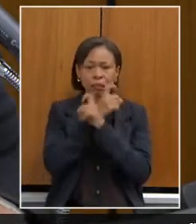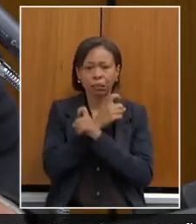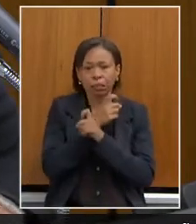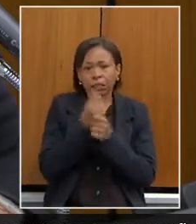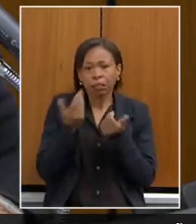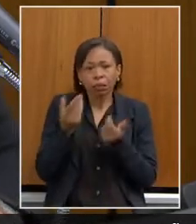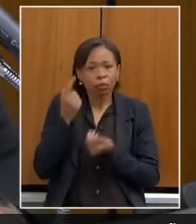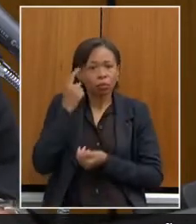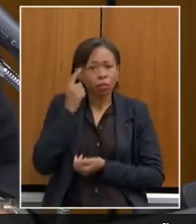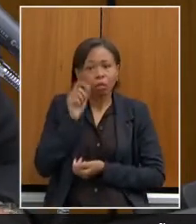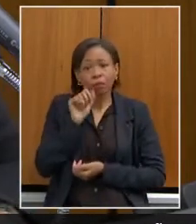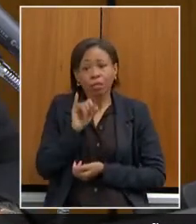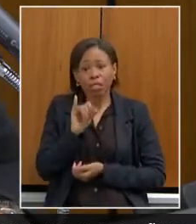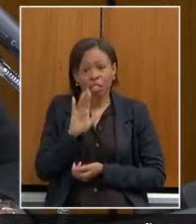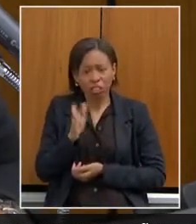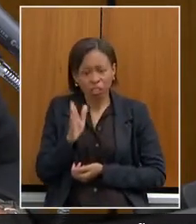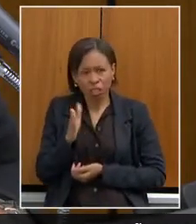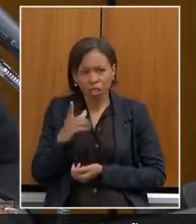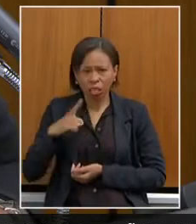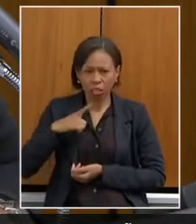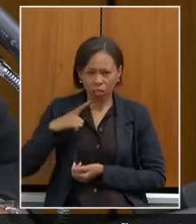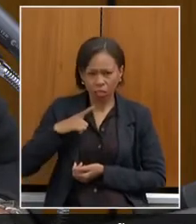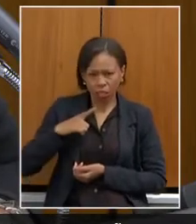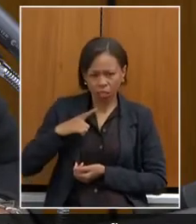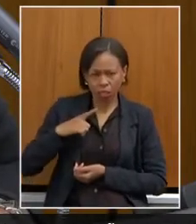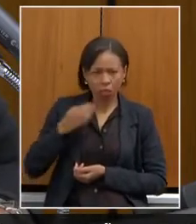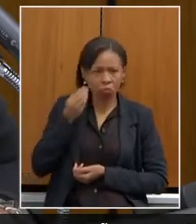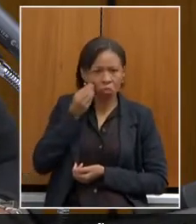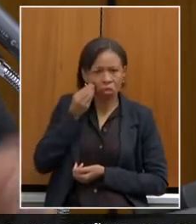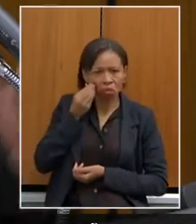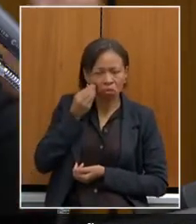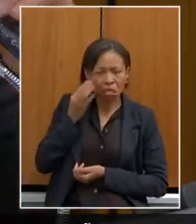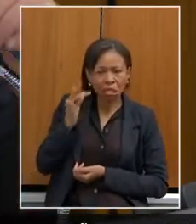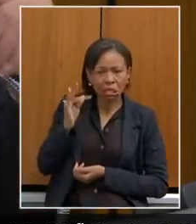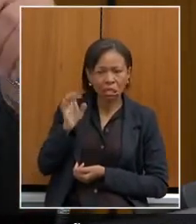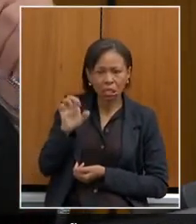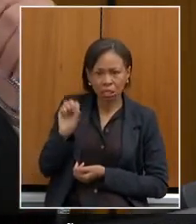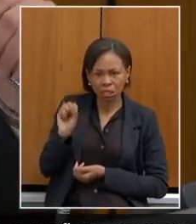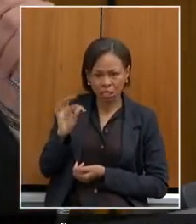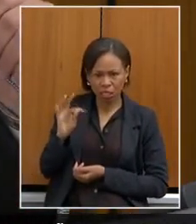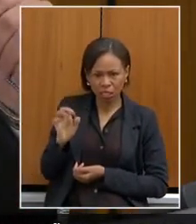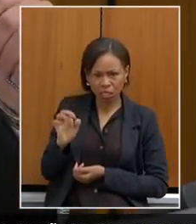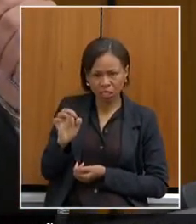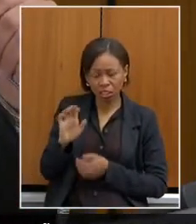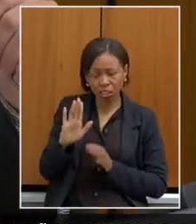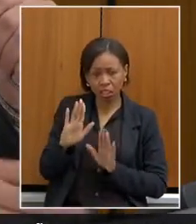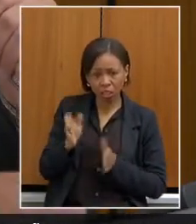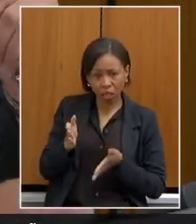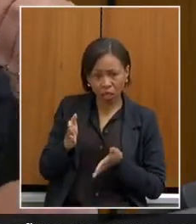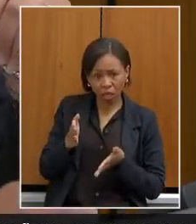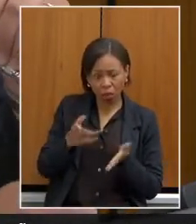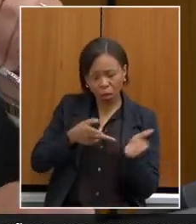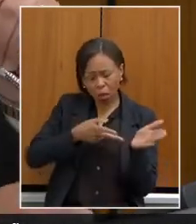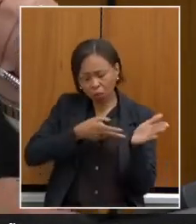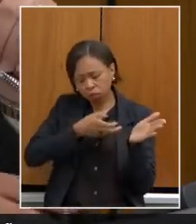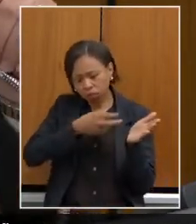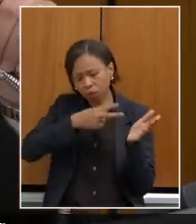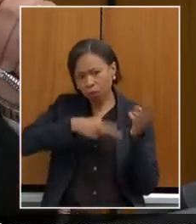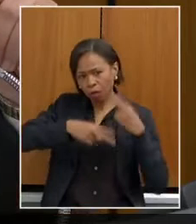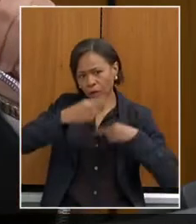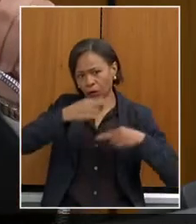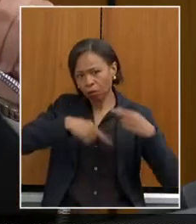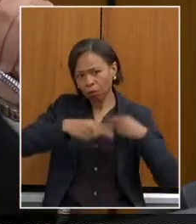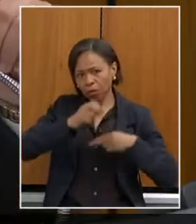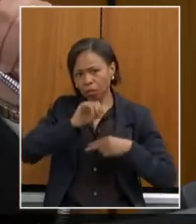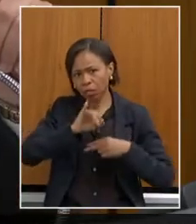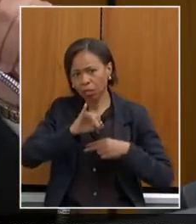se existe algum teste que possa ser utilizado agora para avaliar a imunidade ou não de quem foi vacinado ou